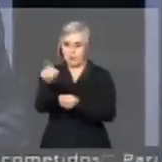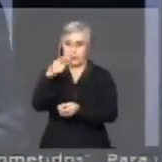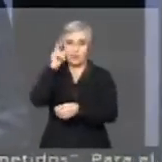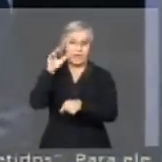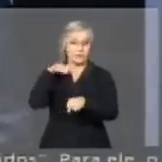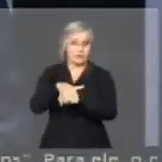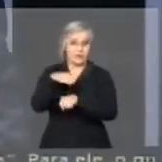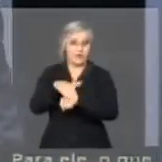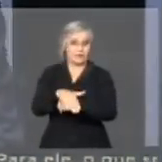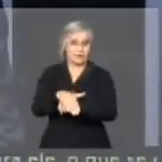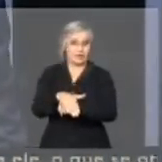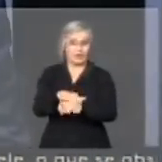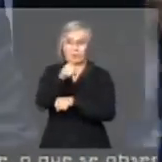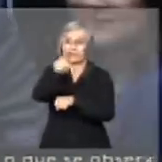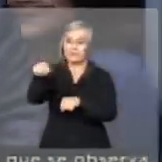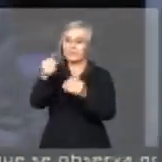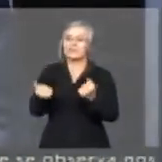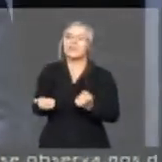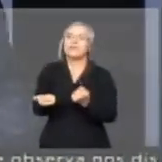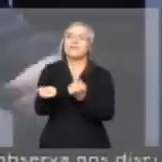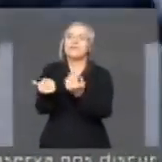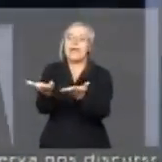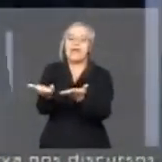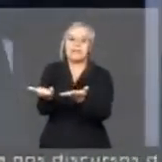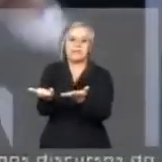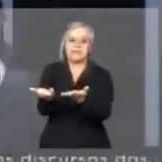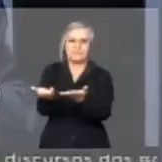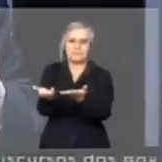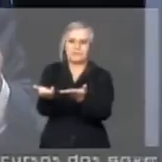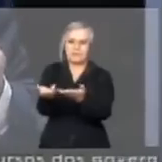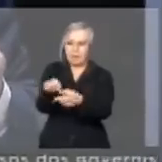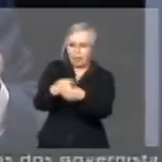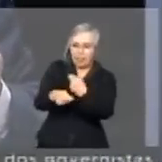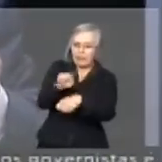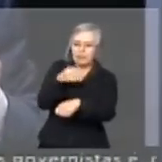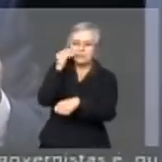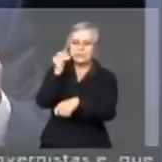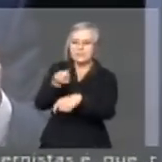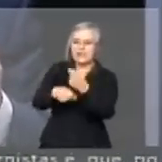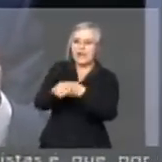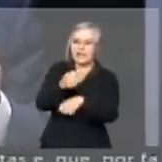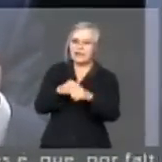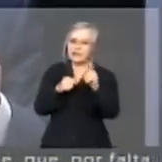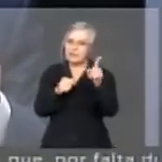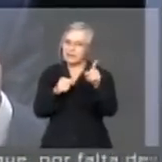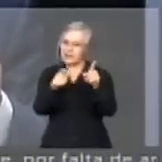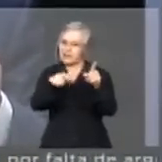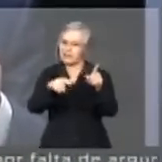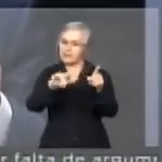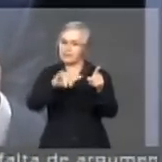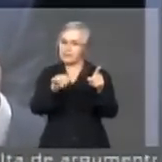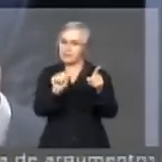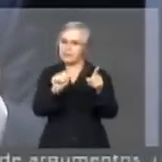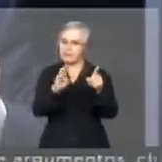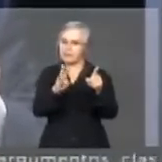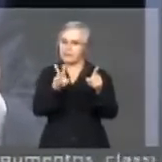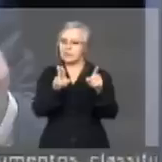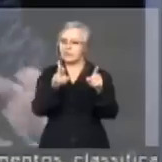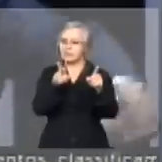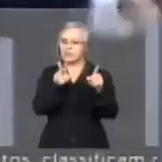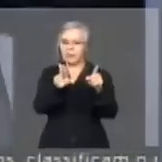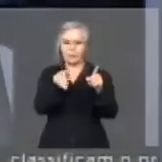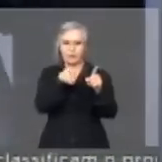noite ofereceram lá no Jaburu, desse cara que eu tô com nojo dele, Michel